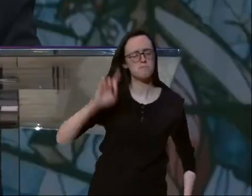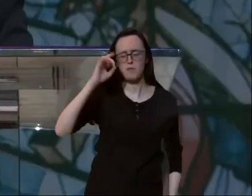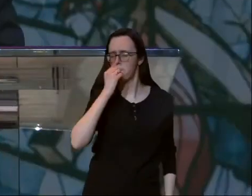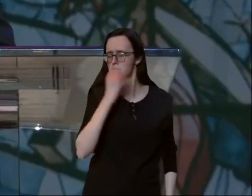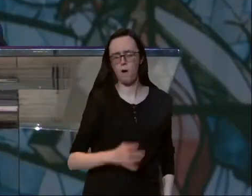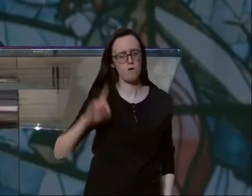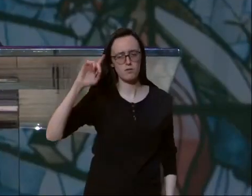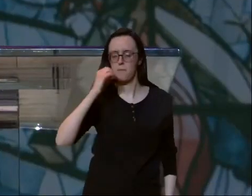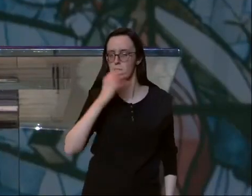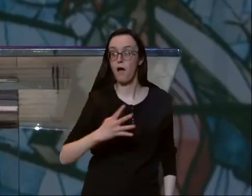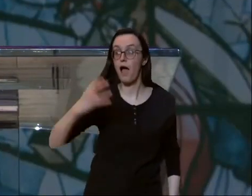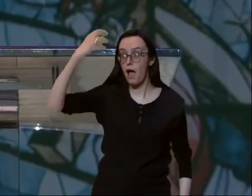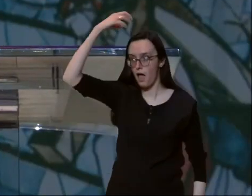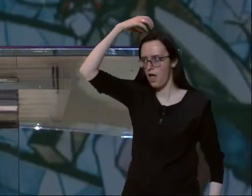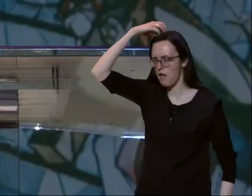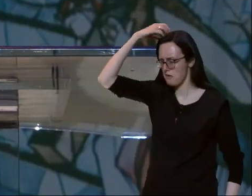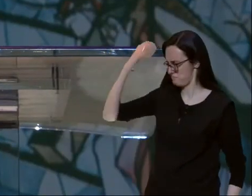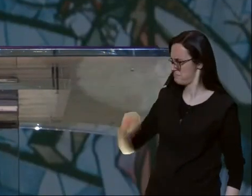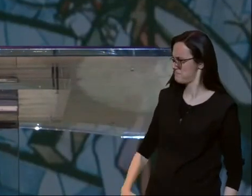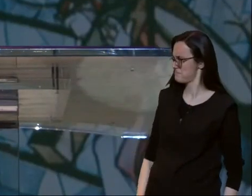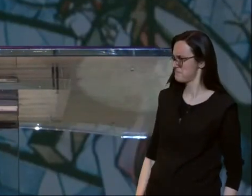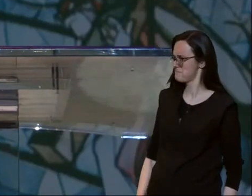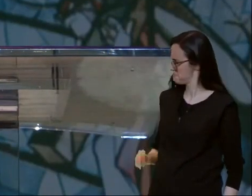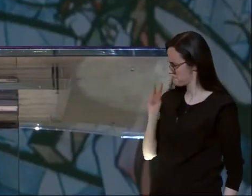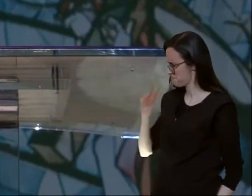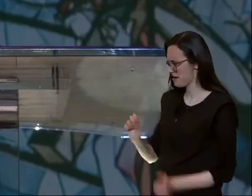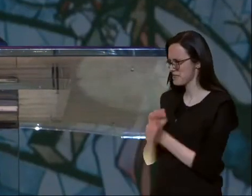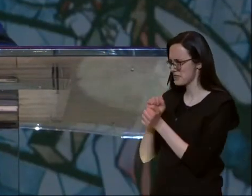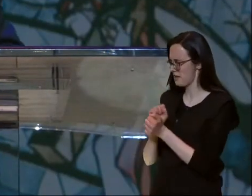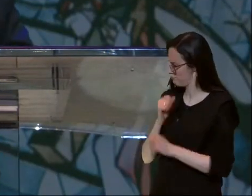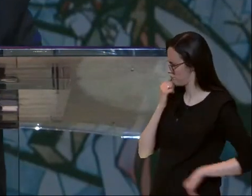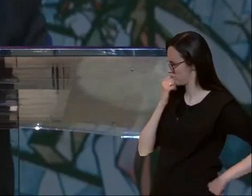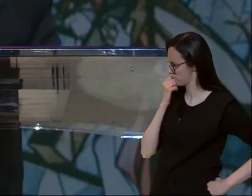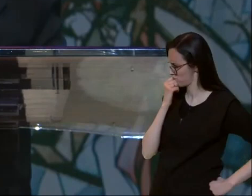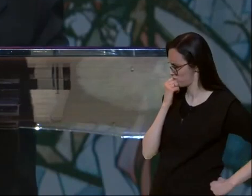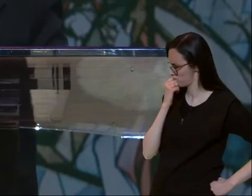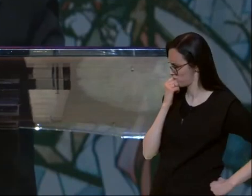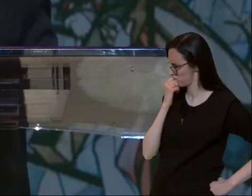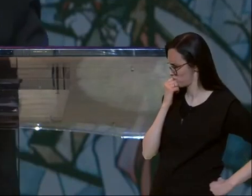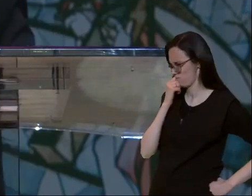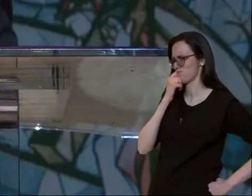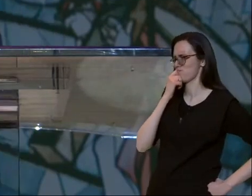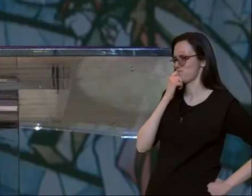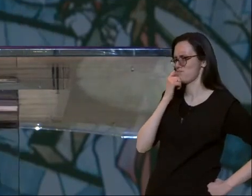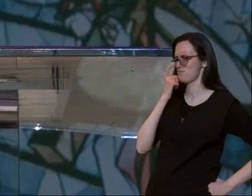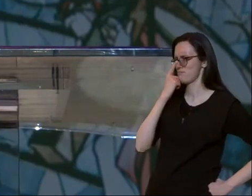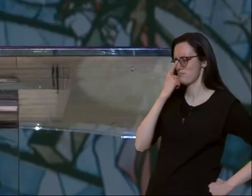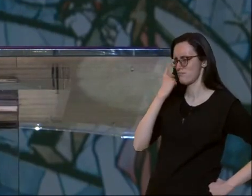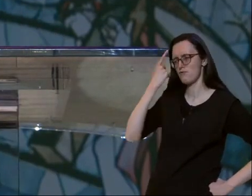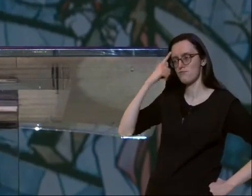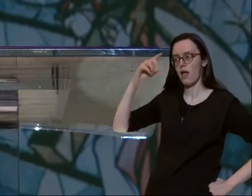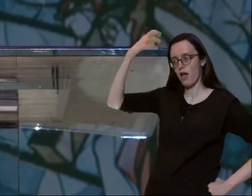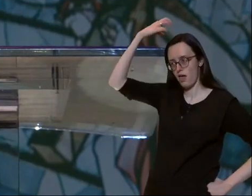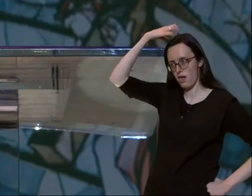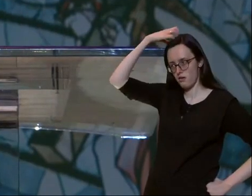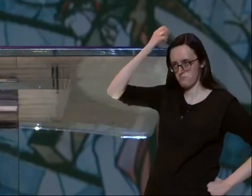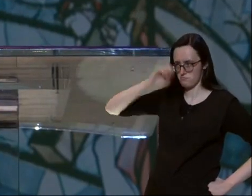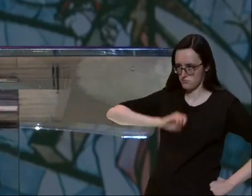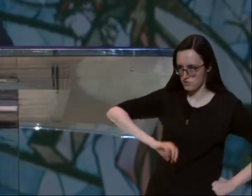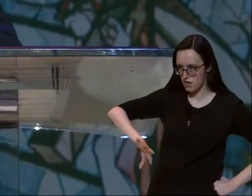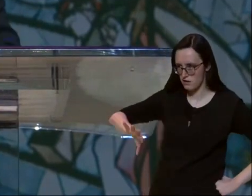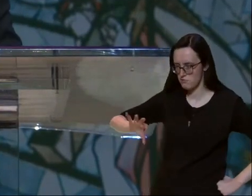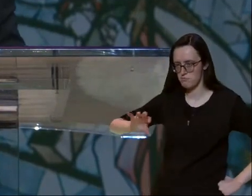E aquele rei ficava encantado com aquele escravo. Mas que coisa, né? Aí um dia o rei saiu para caçar e disse,